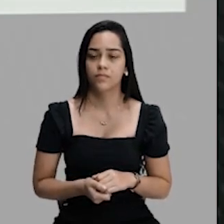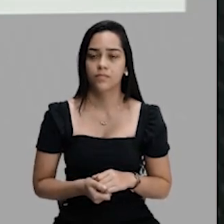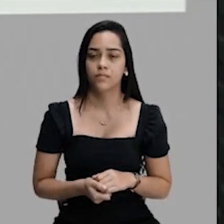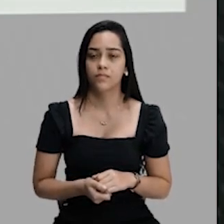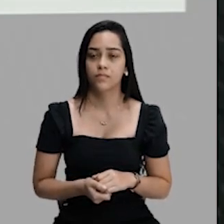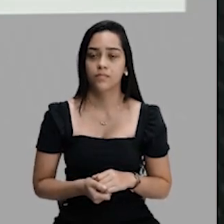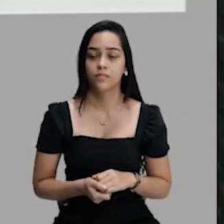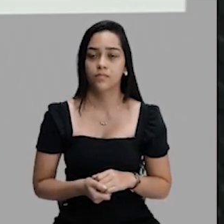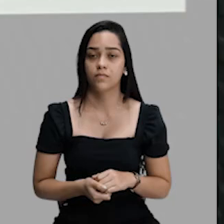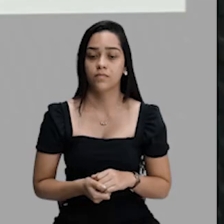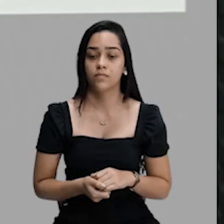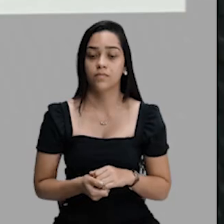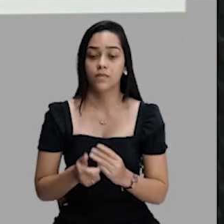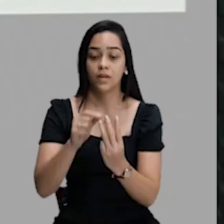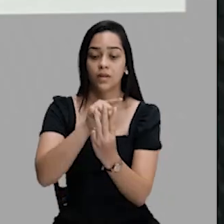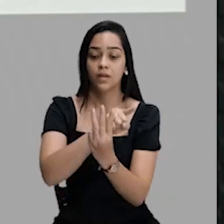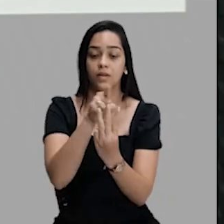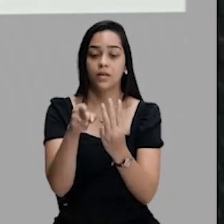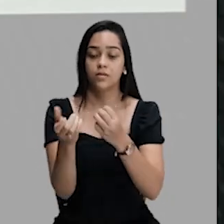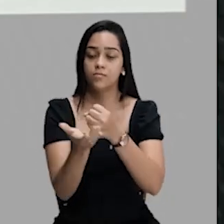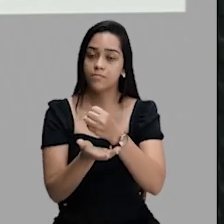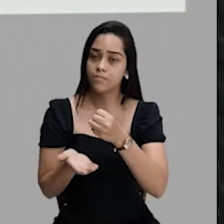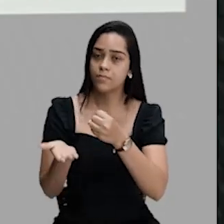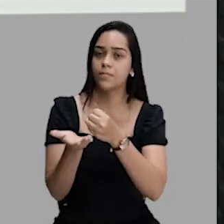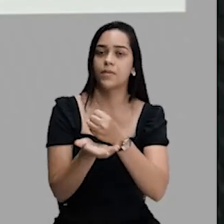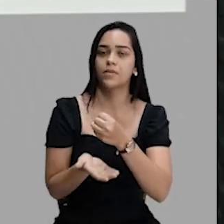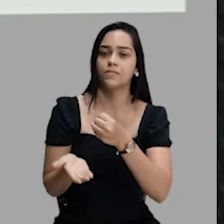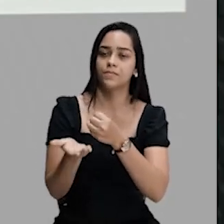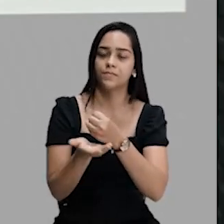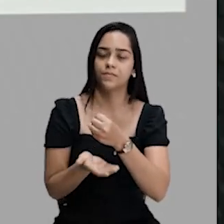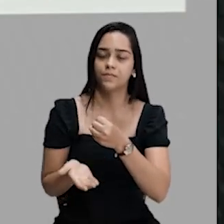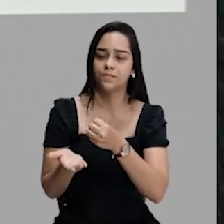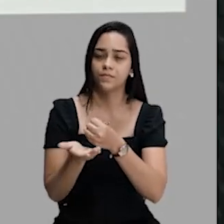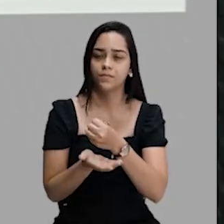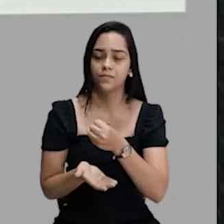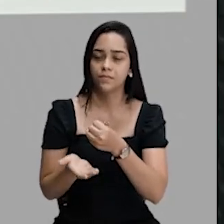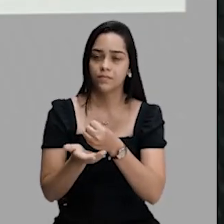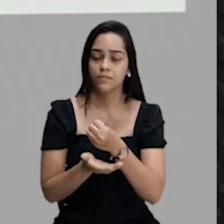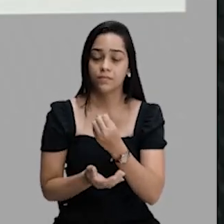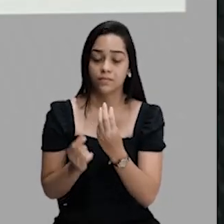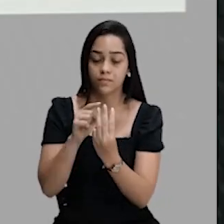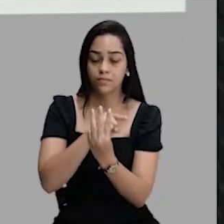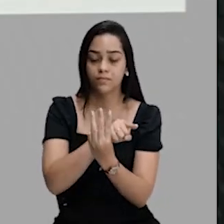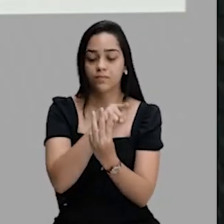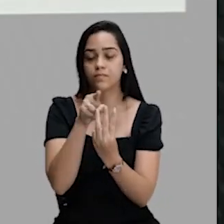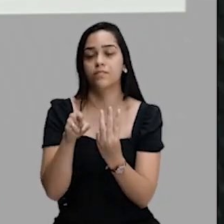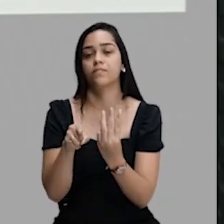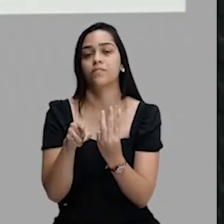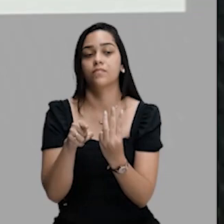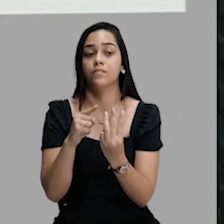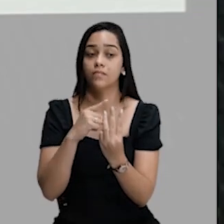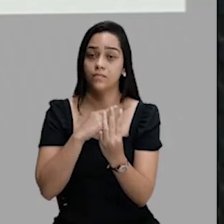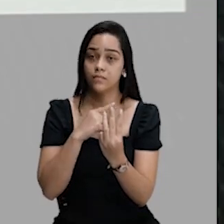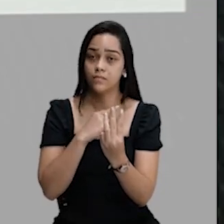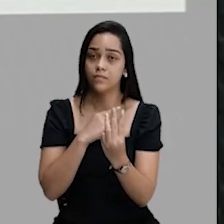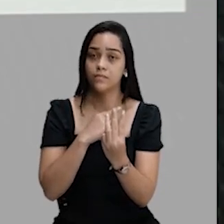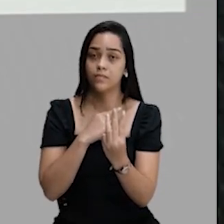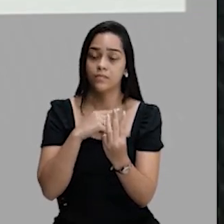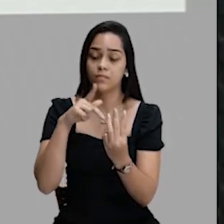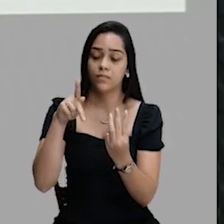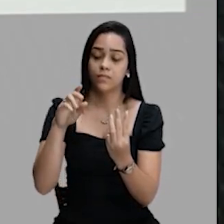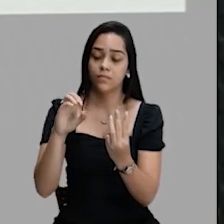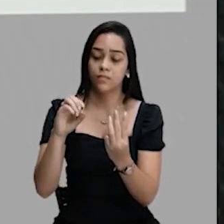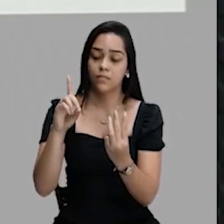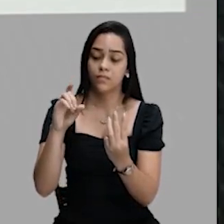e ele é formado por três elementos básicos, né? Tá? São três elementos que formam aí um